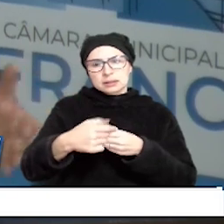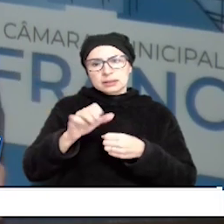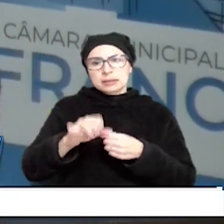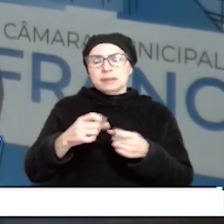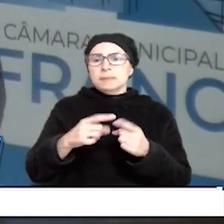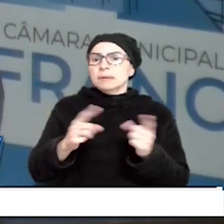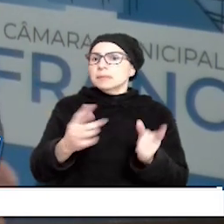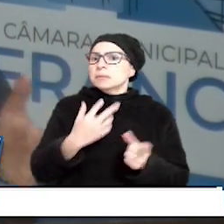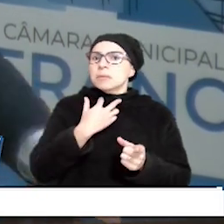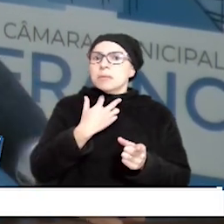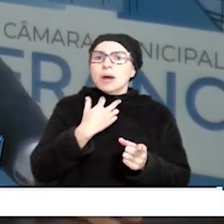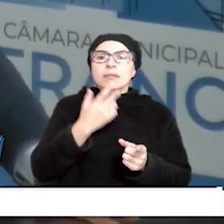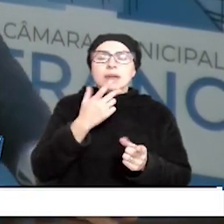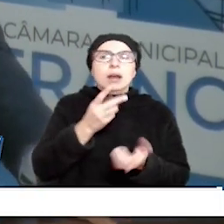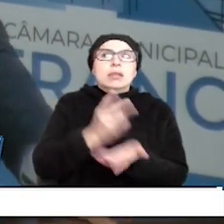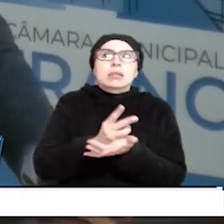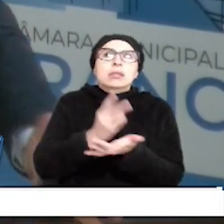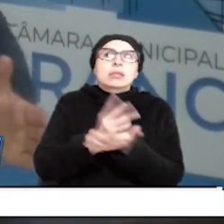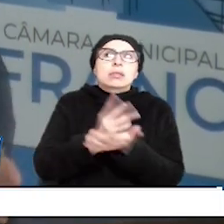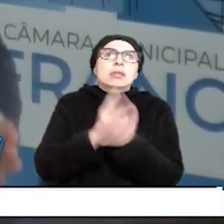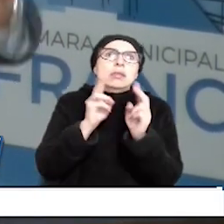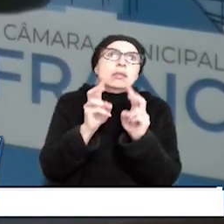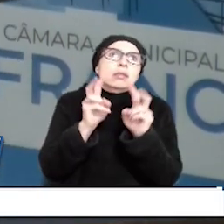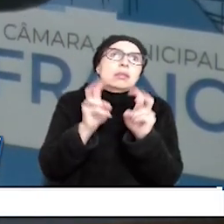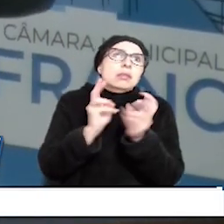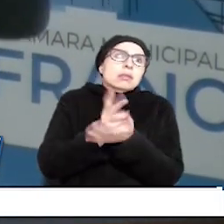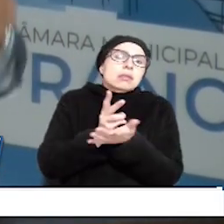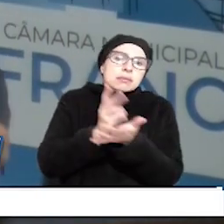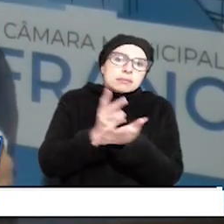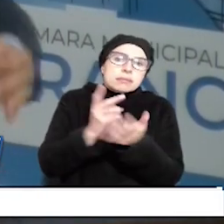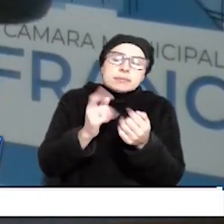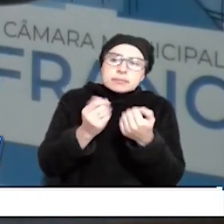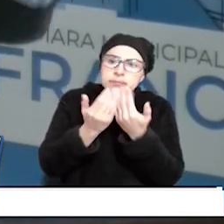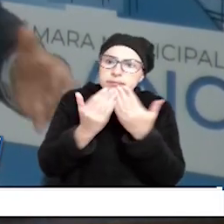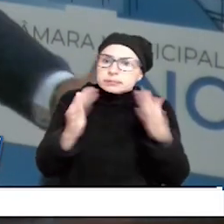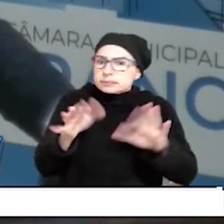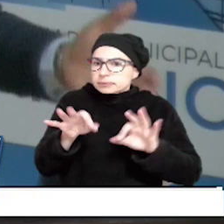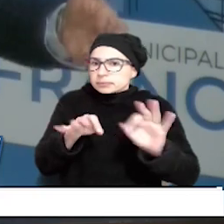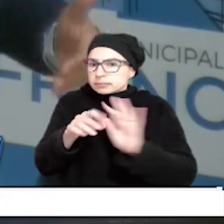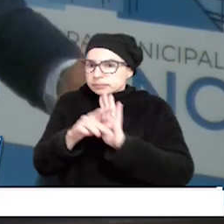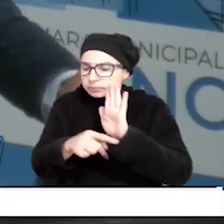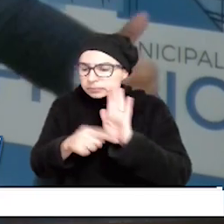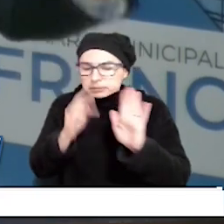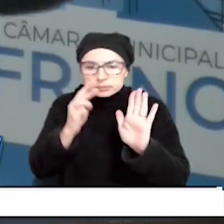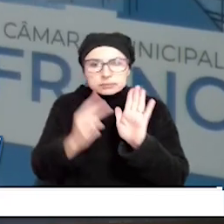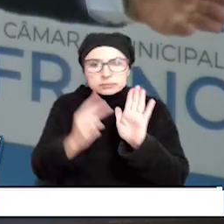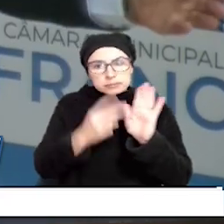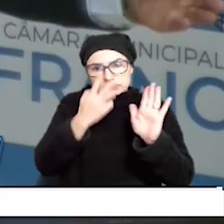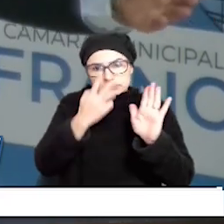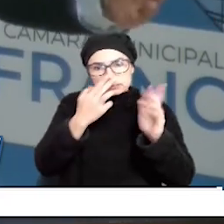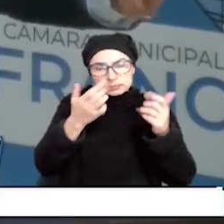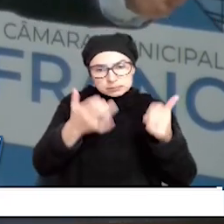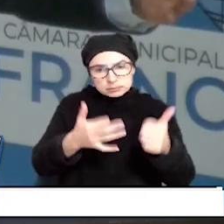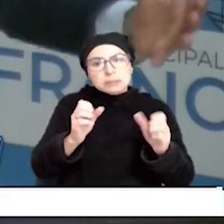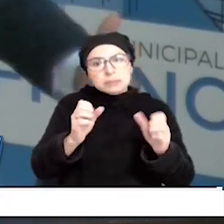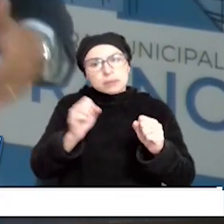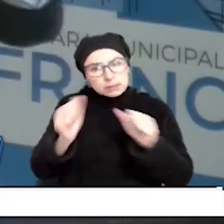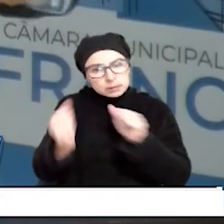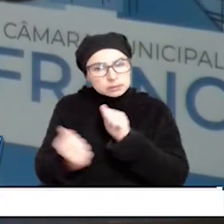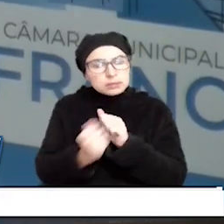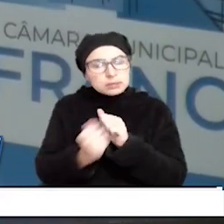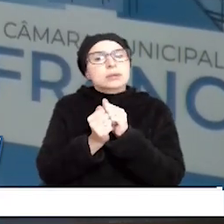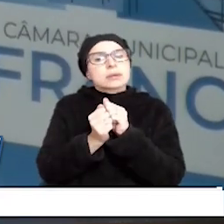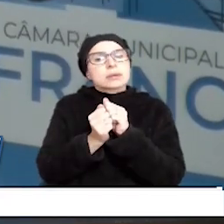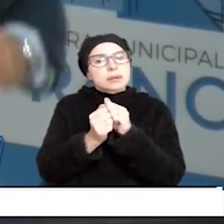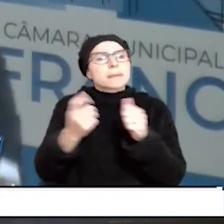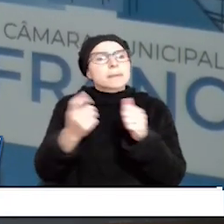podemos ficar nisso apenas. Nós temos que fazer projetos e nos atentar, como eu falei aqui agora, e nós podemos fazer isso junto. Como que nós